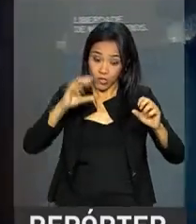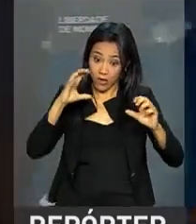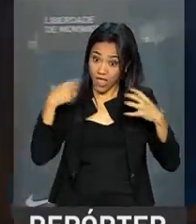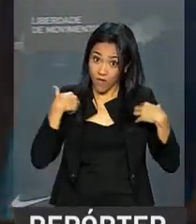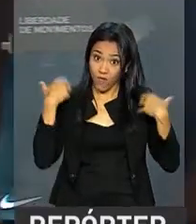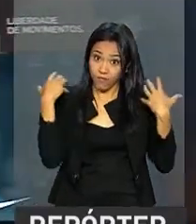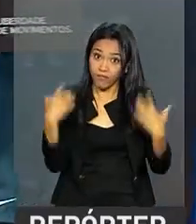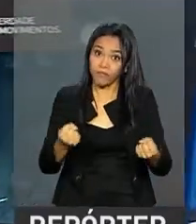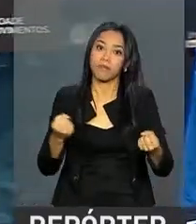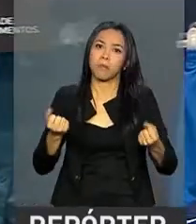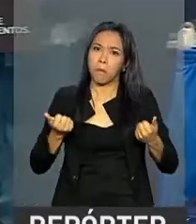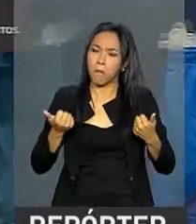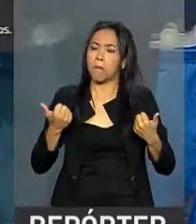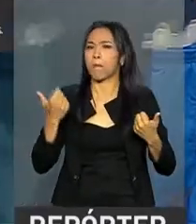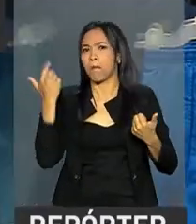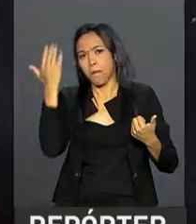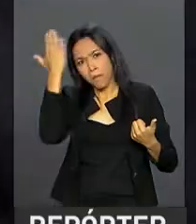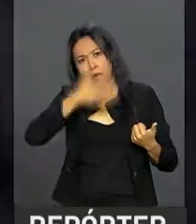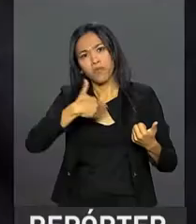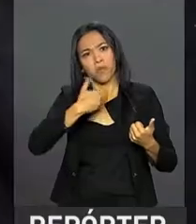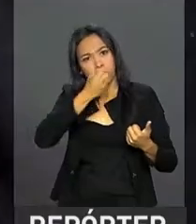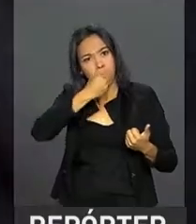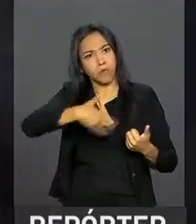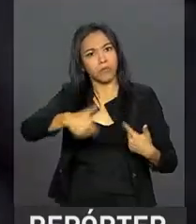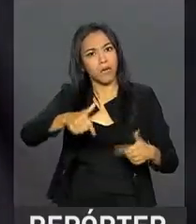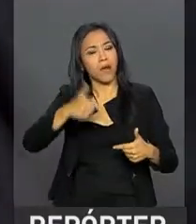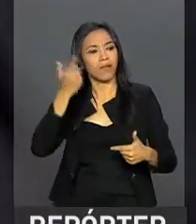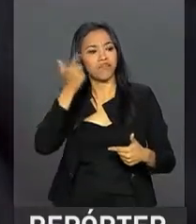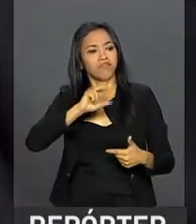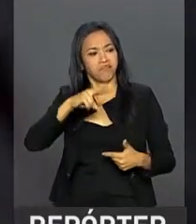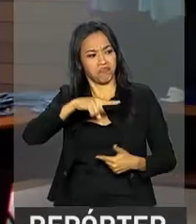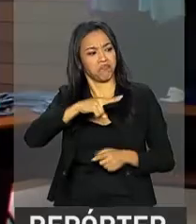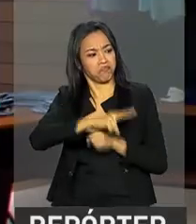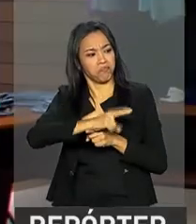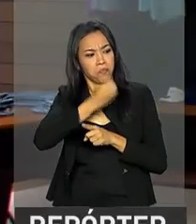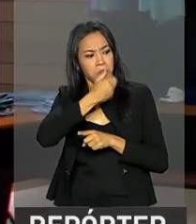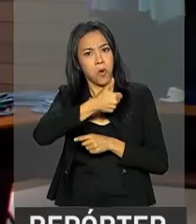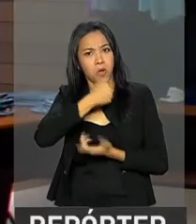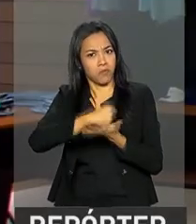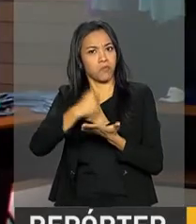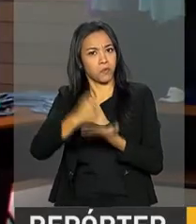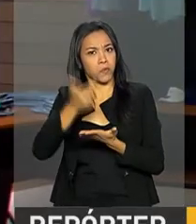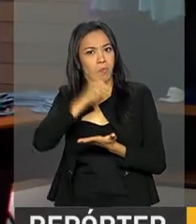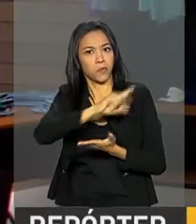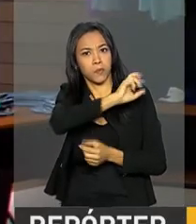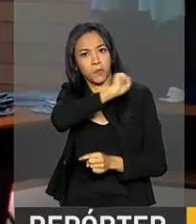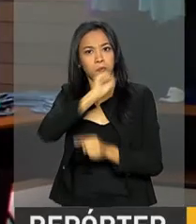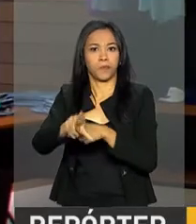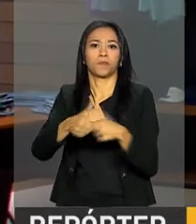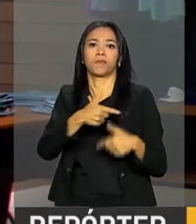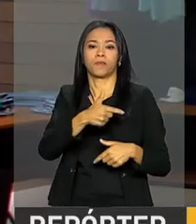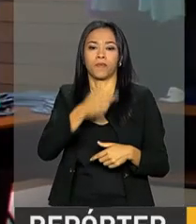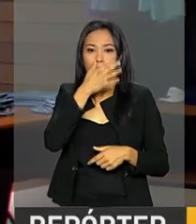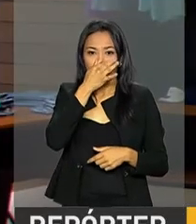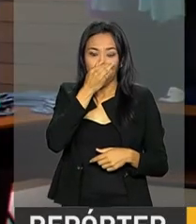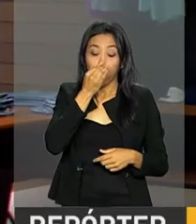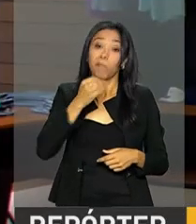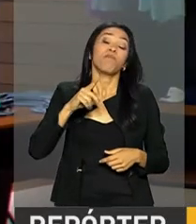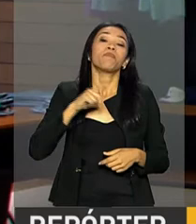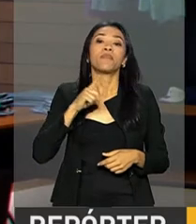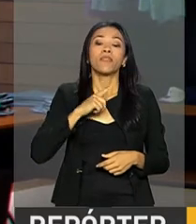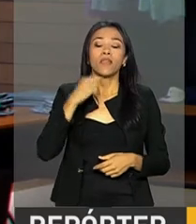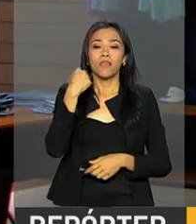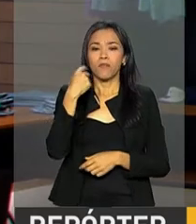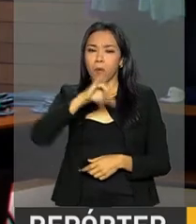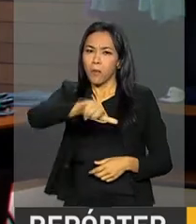mostrou um bom trabalho e acabou contratado como vendedor teve outra oportunidade em dezembro de 2016 aqui né